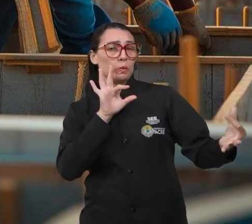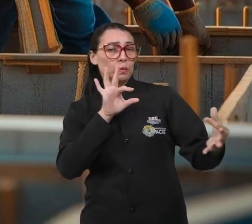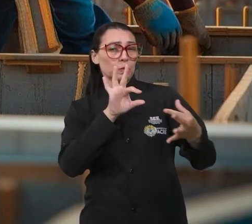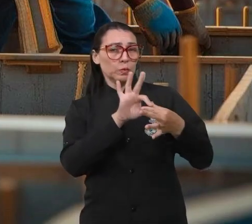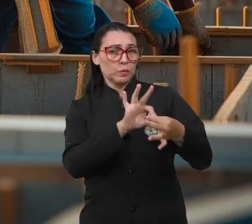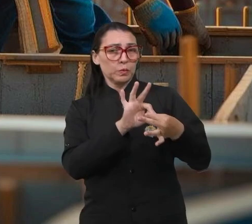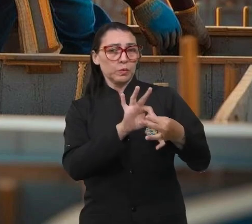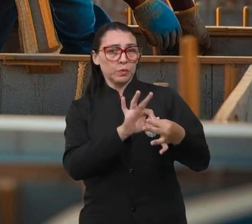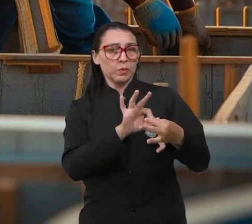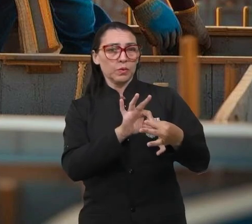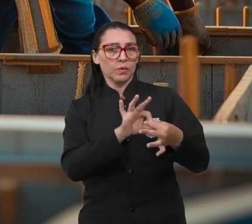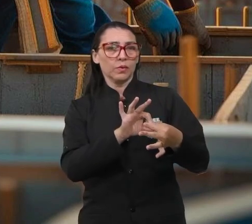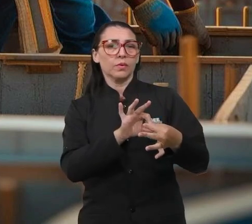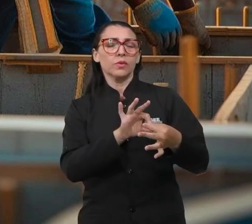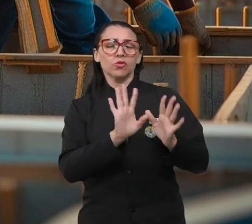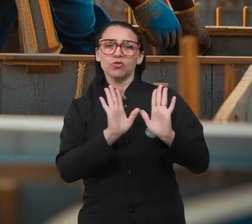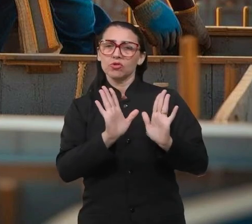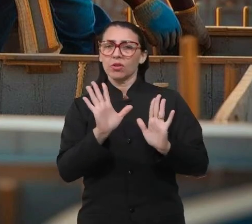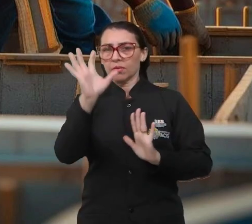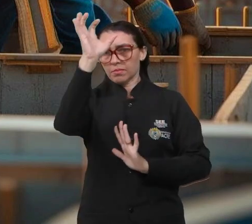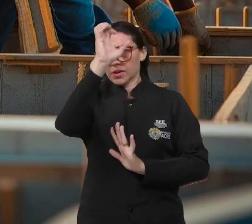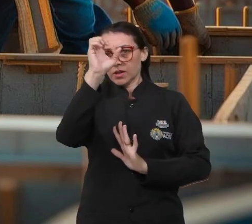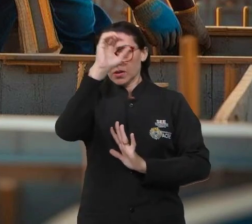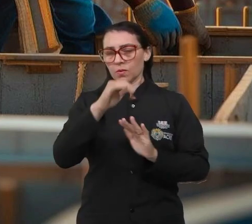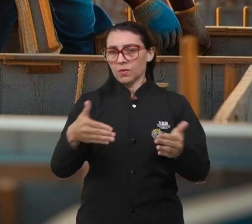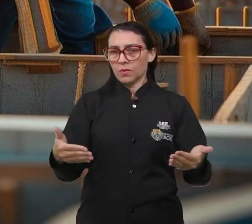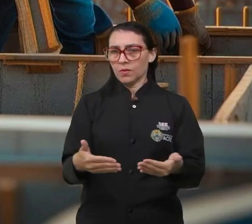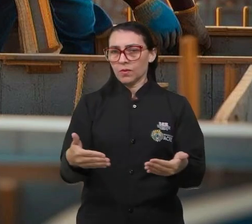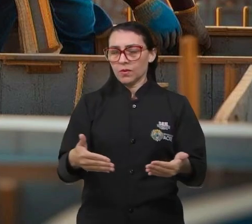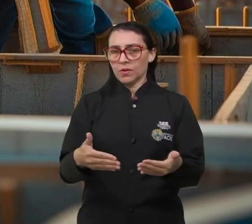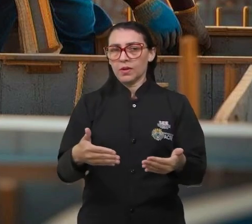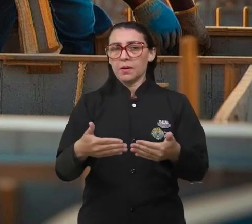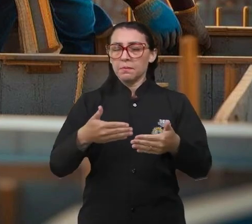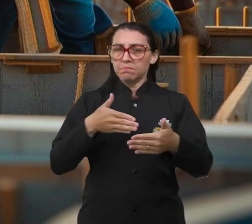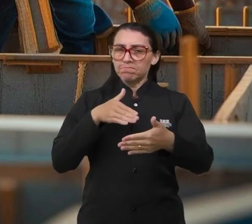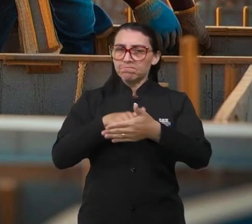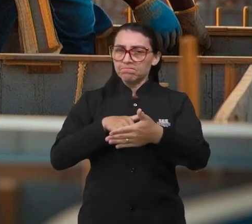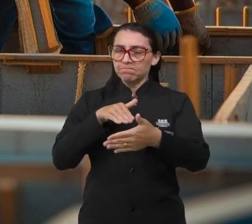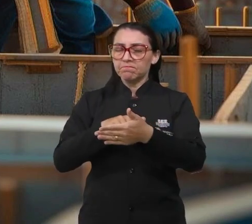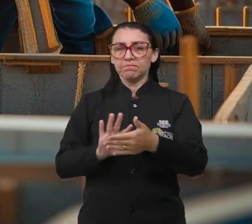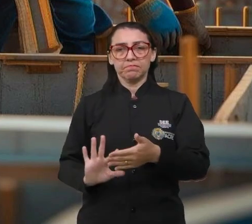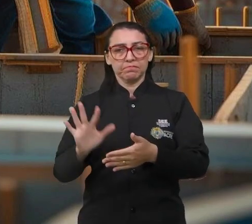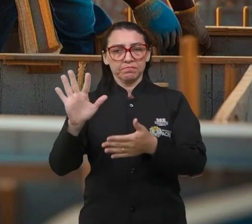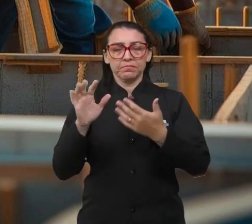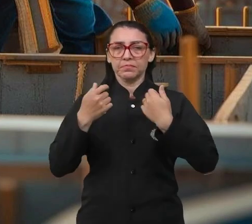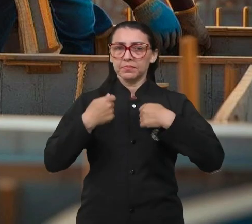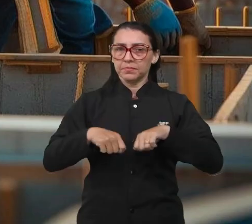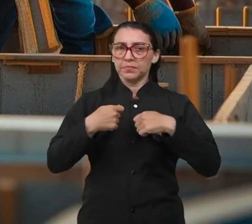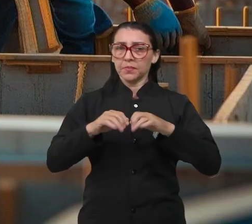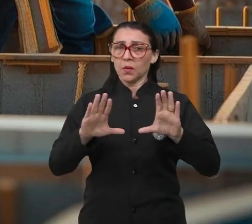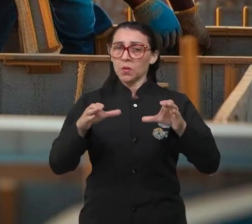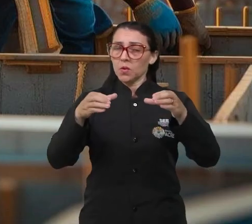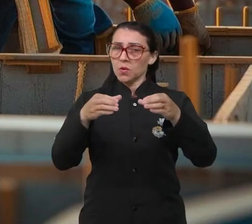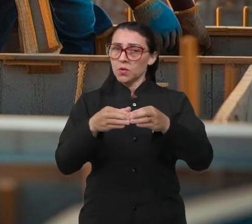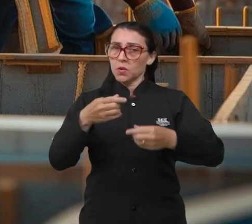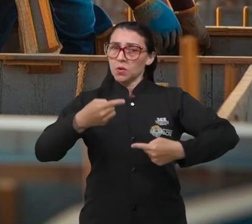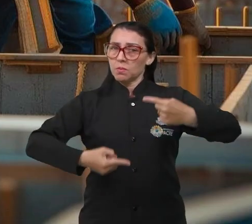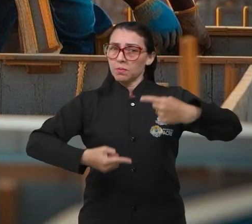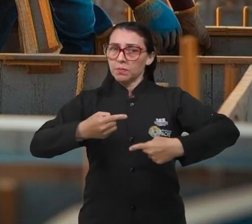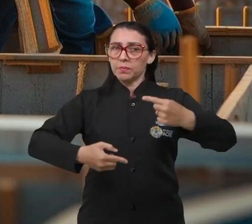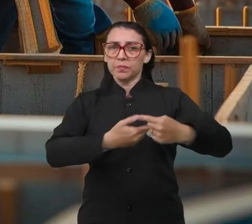intimamente ligados, conforme a gente aprendeu. Para enfrentar esse cenário, é necessário um conjunto de